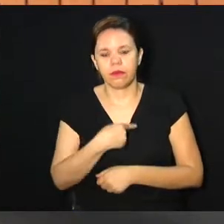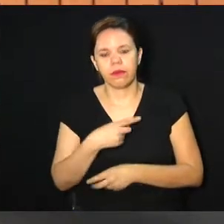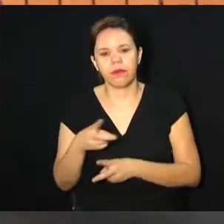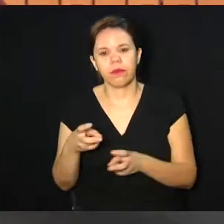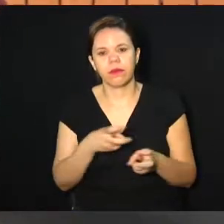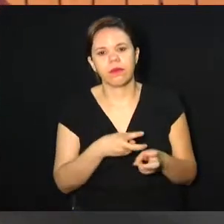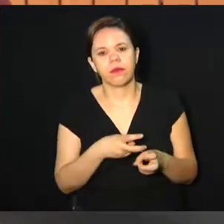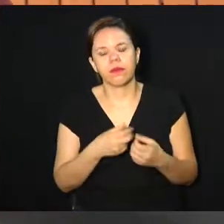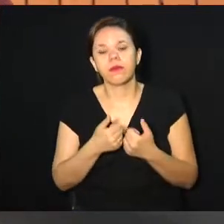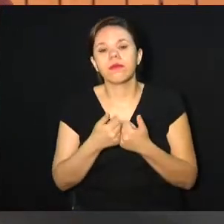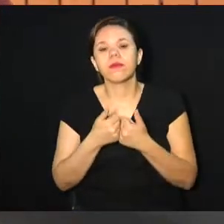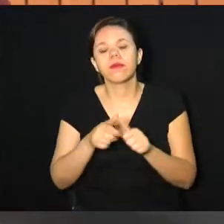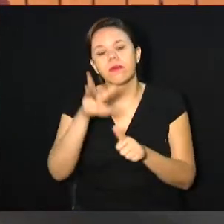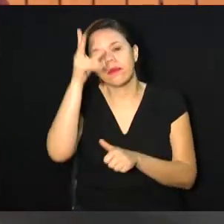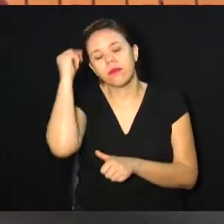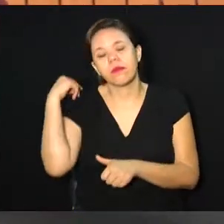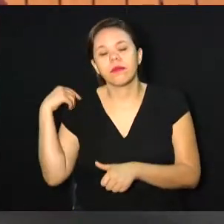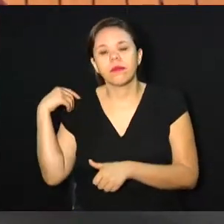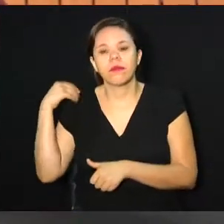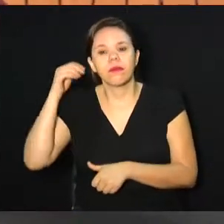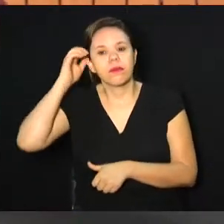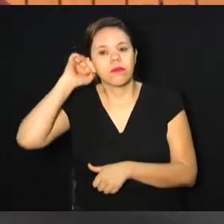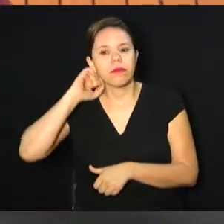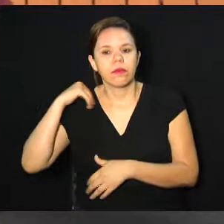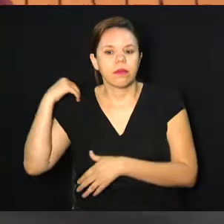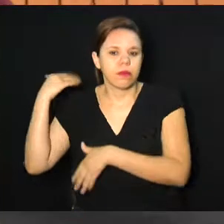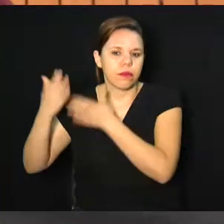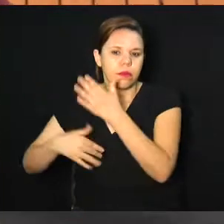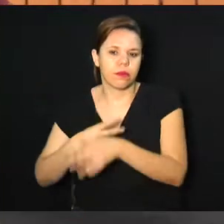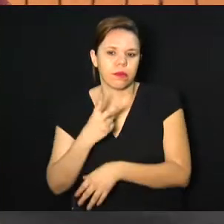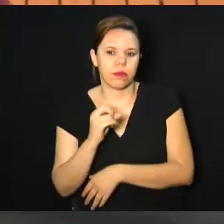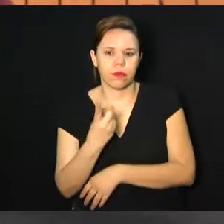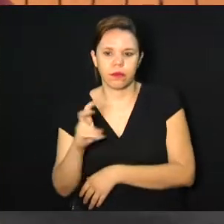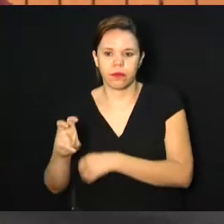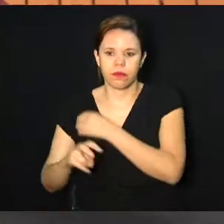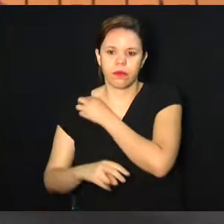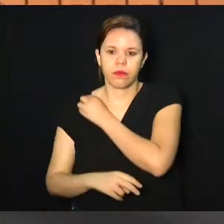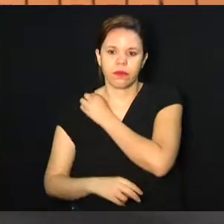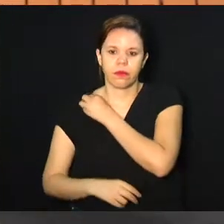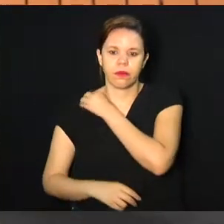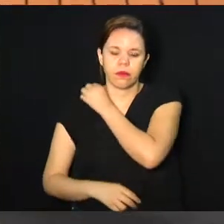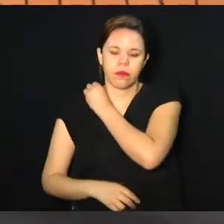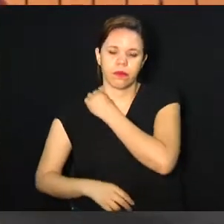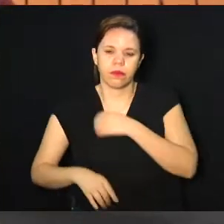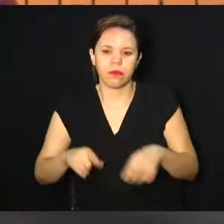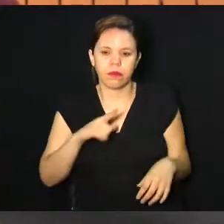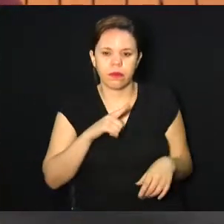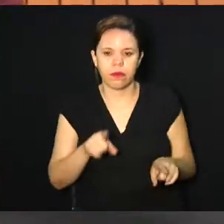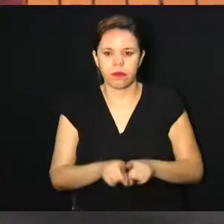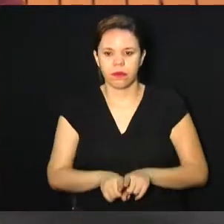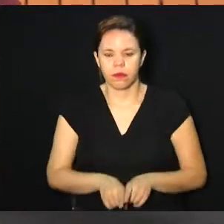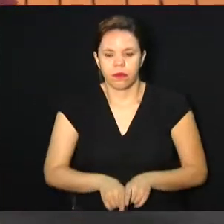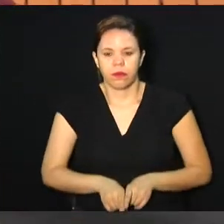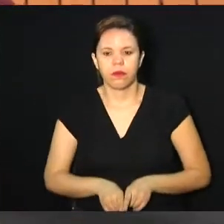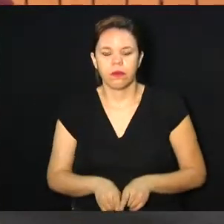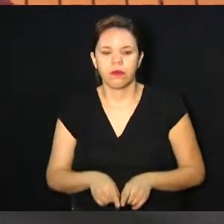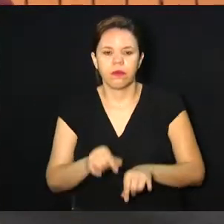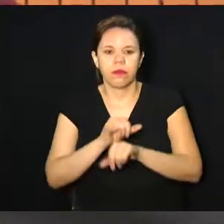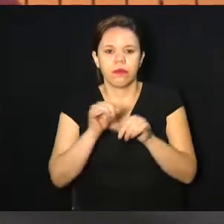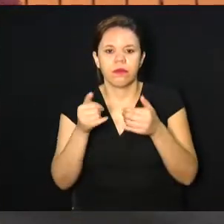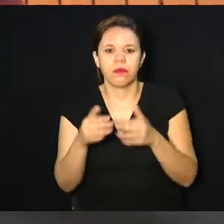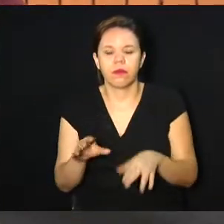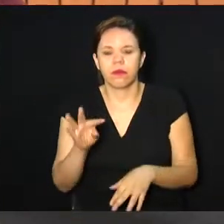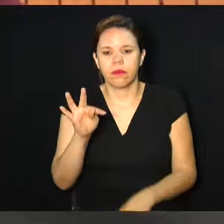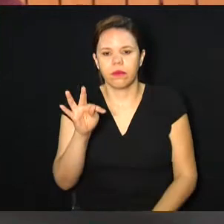transporte público também desde 2015, 2016, quando também teve o anúncio do TCE